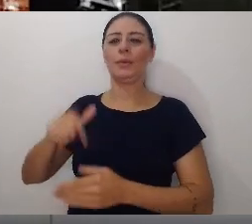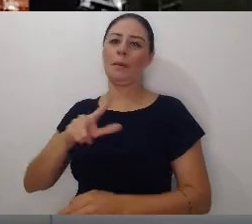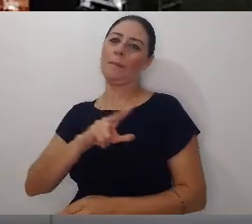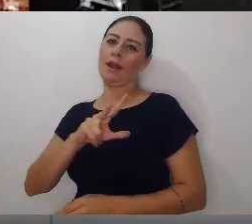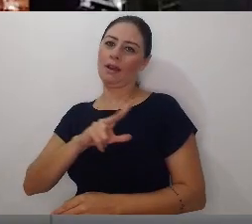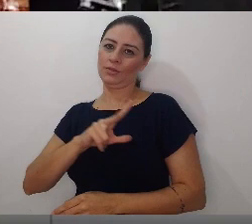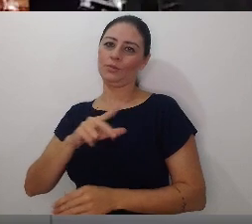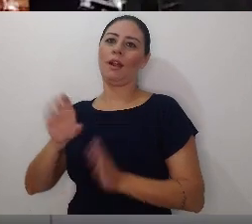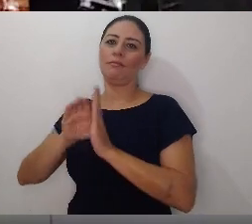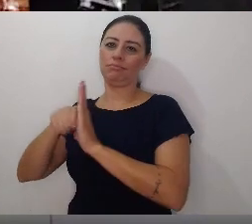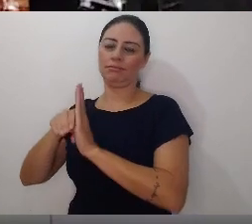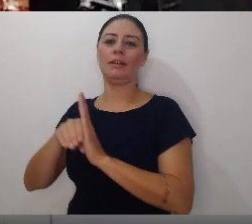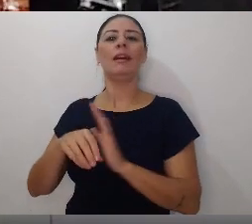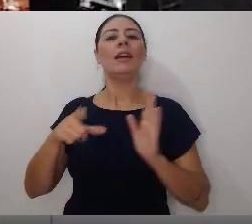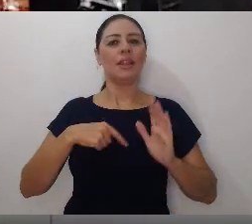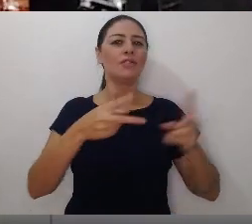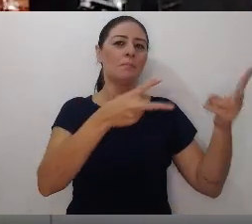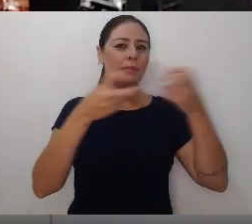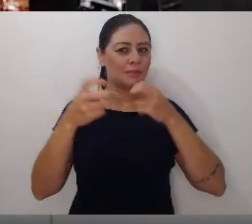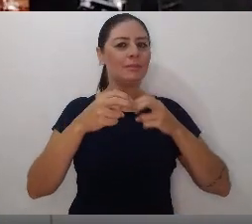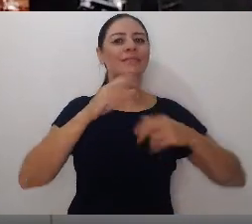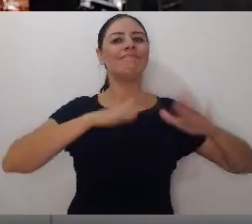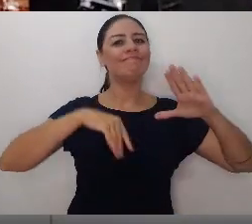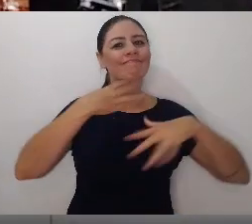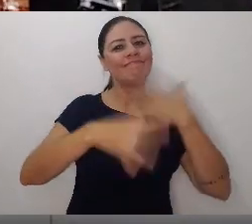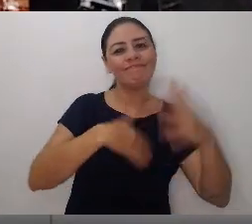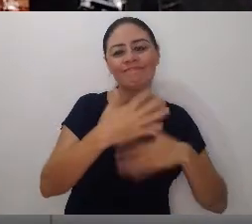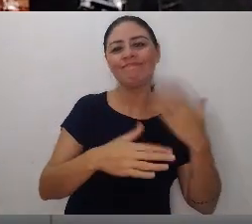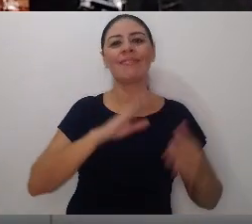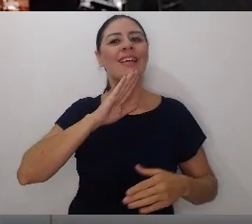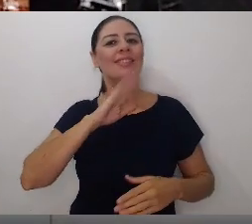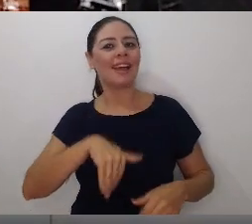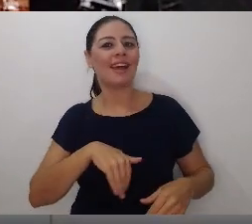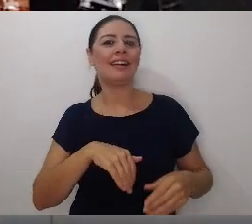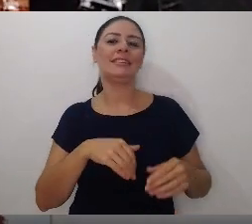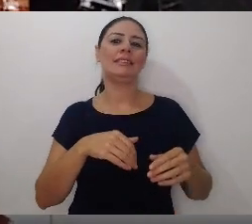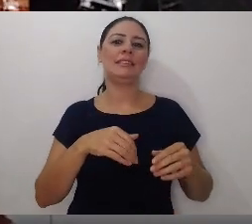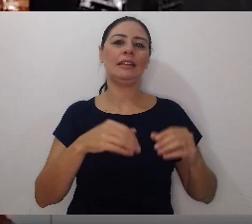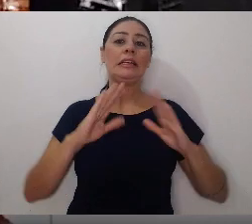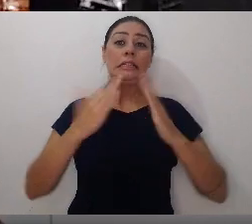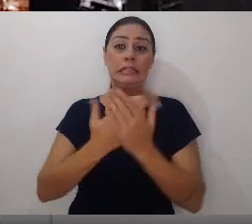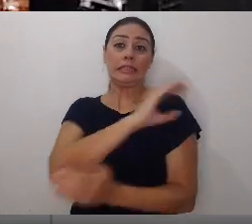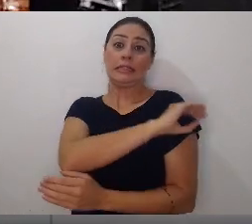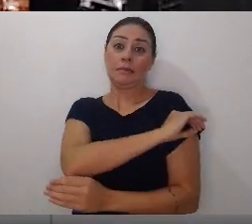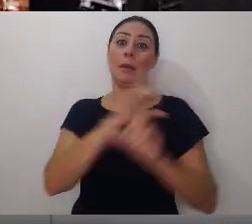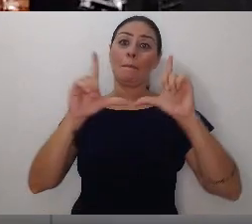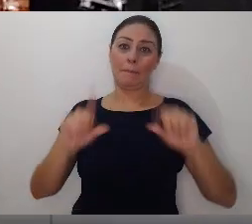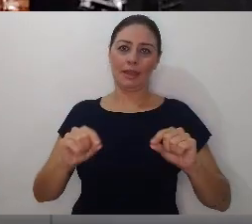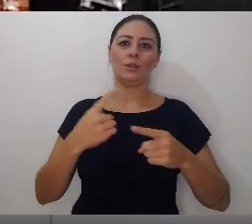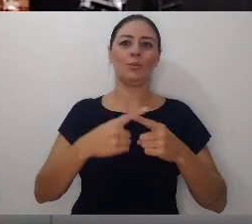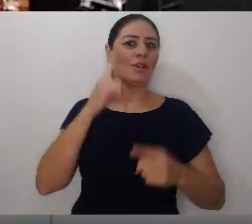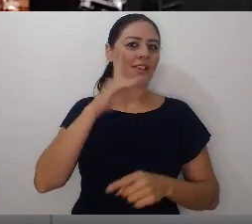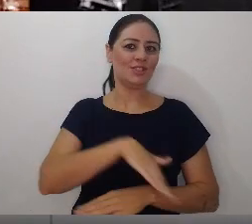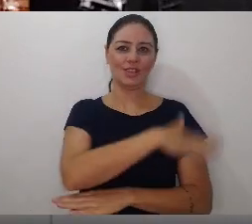só. Isso já era uma coisa desorganizada para aquelas crianças que estudavam à tarde. CMEs é menos isso,